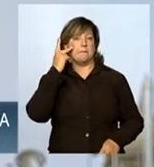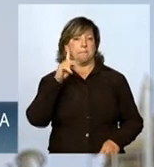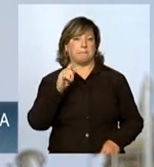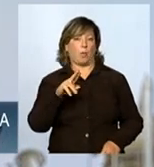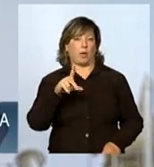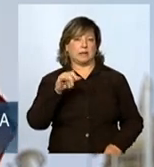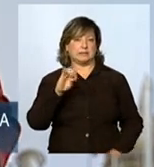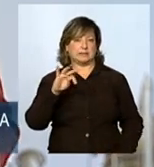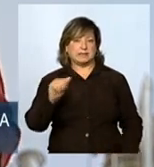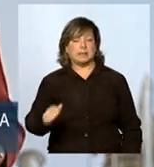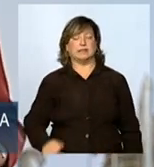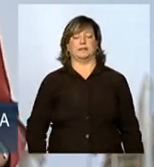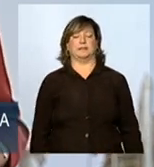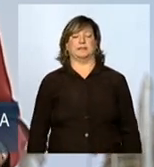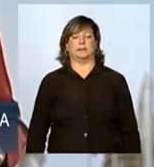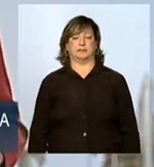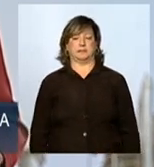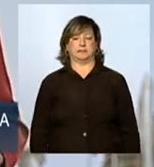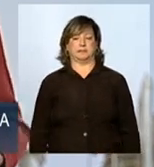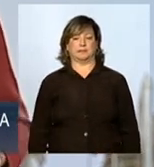Eu quero dizer para vocês